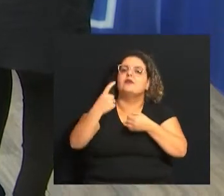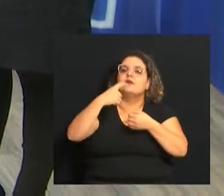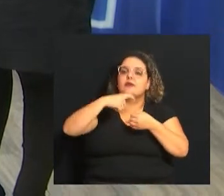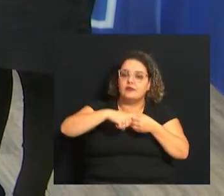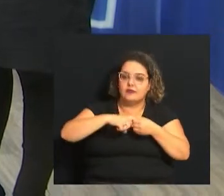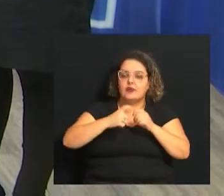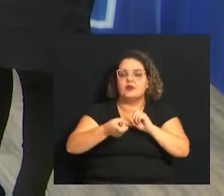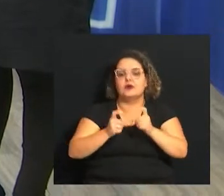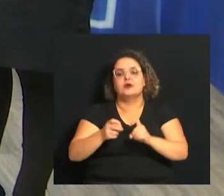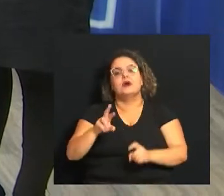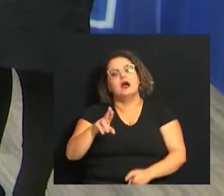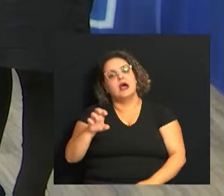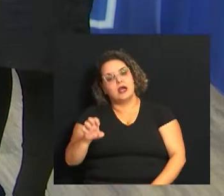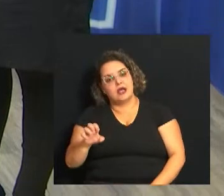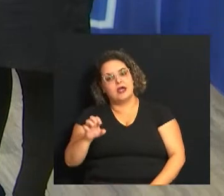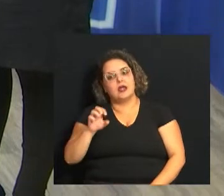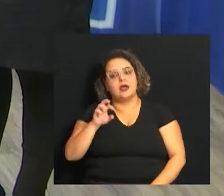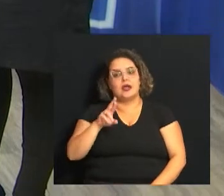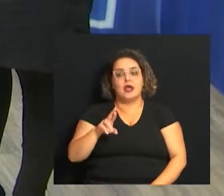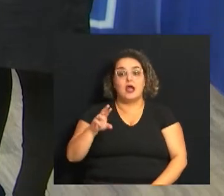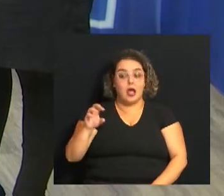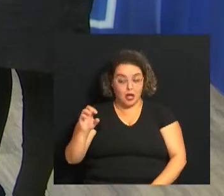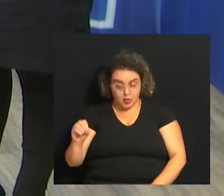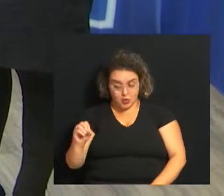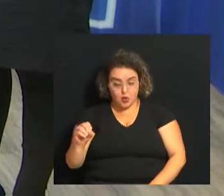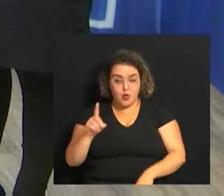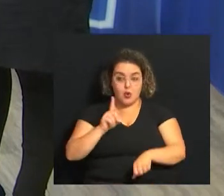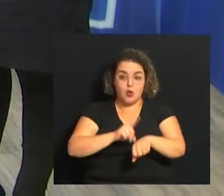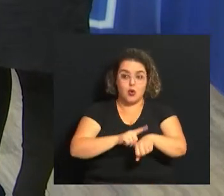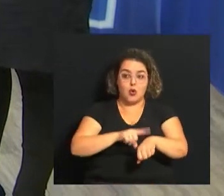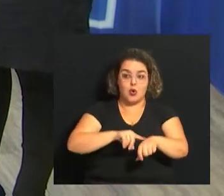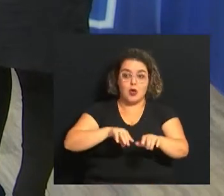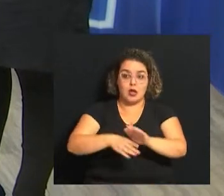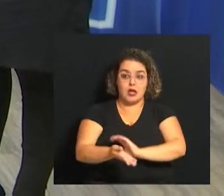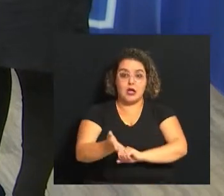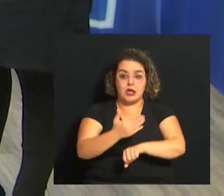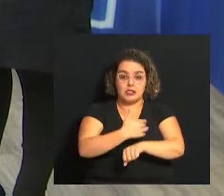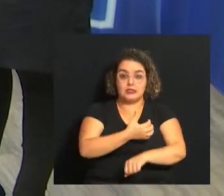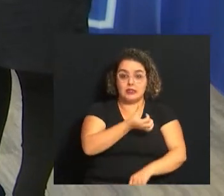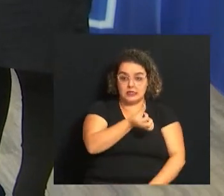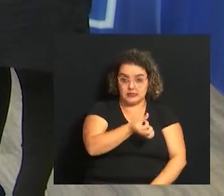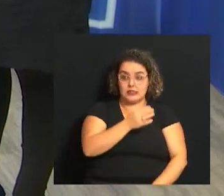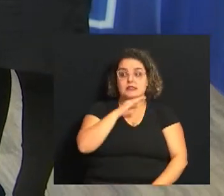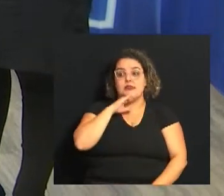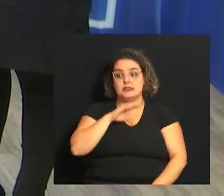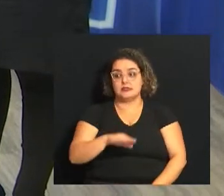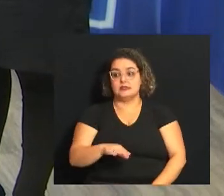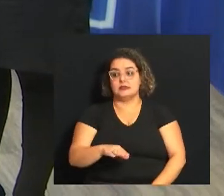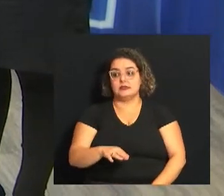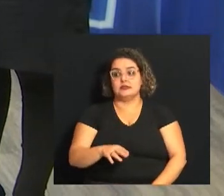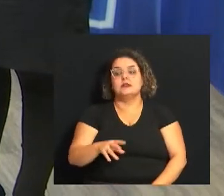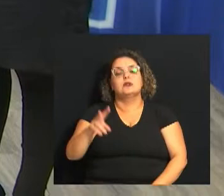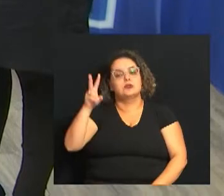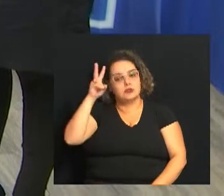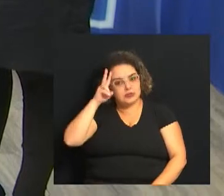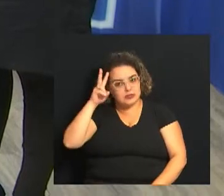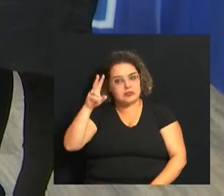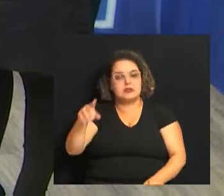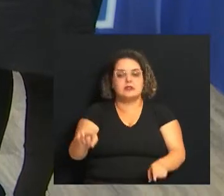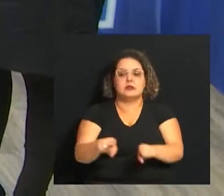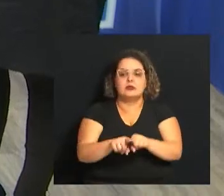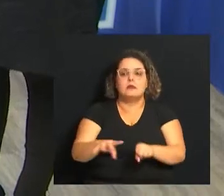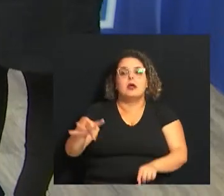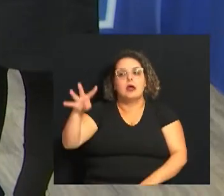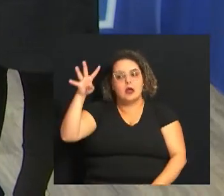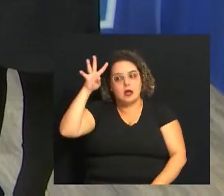reuniões ordinárias com o horário de quem estava habituado antes, das 6 horas da tarde. Isso, toda segunda e quarta, a partir das